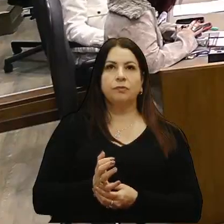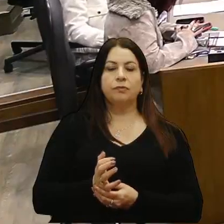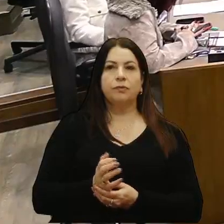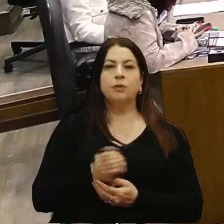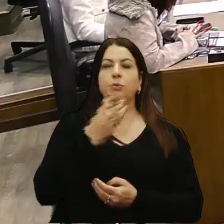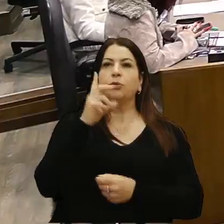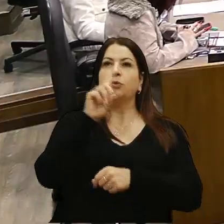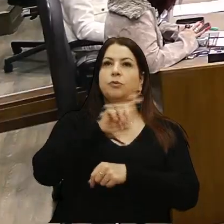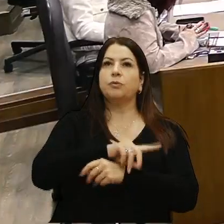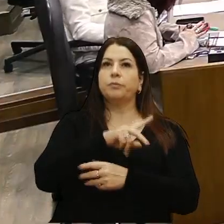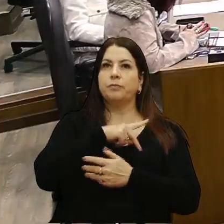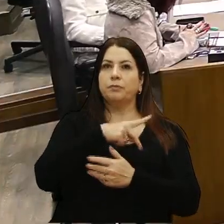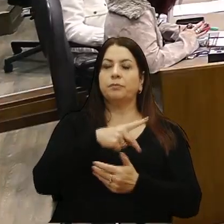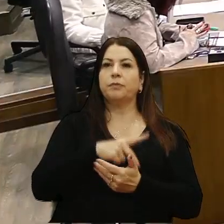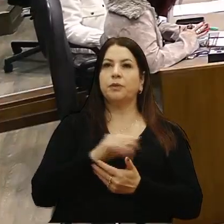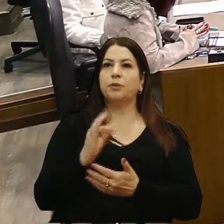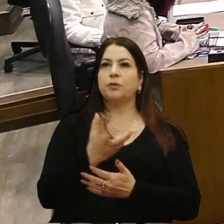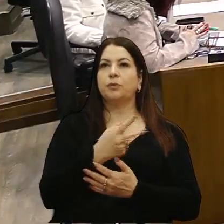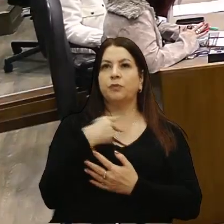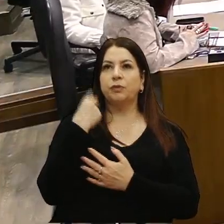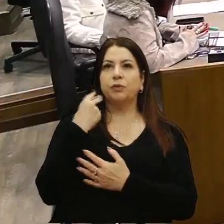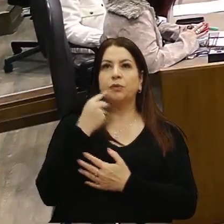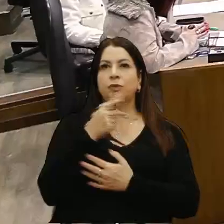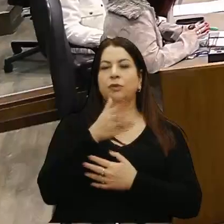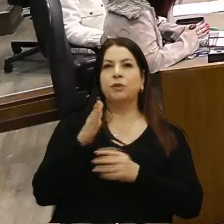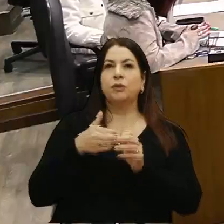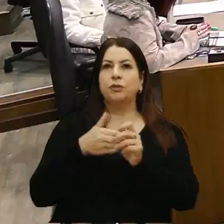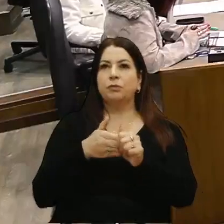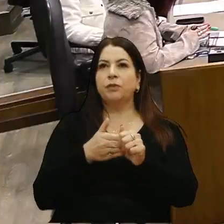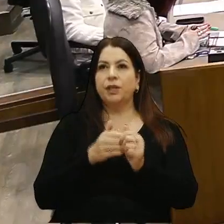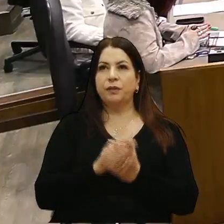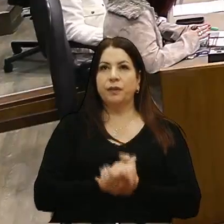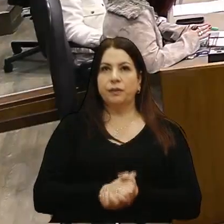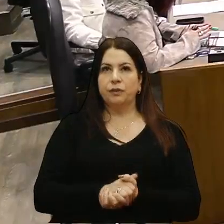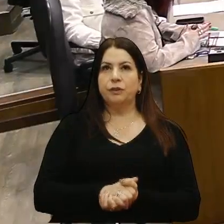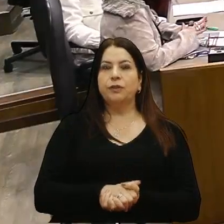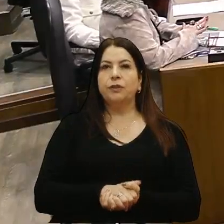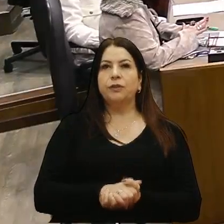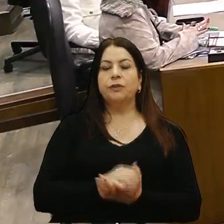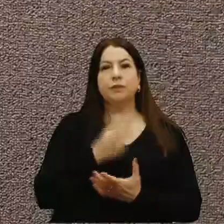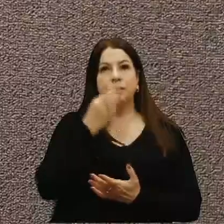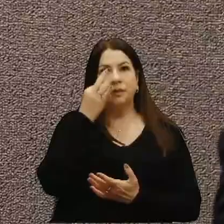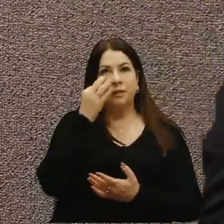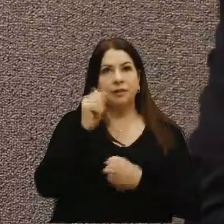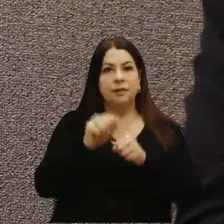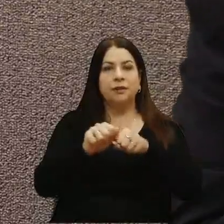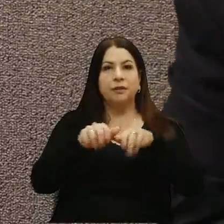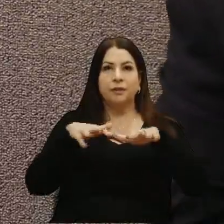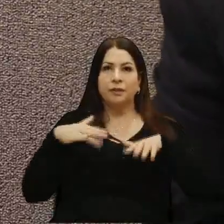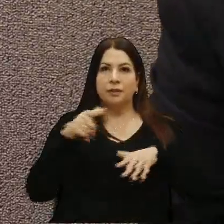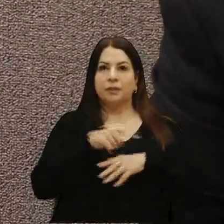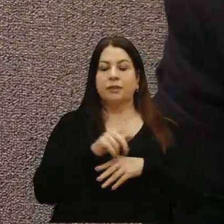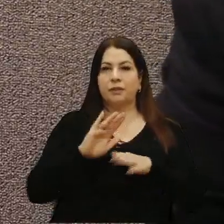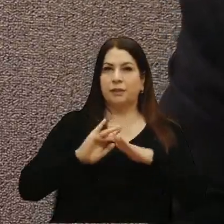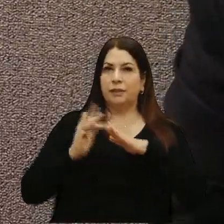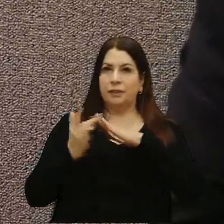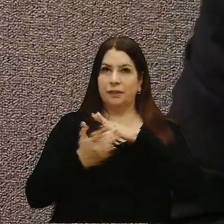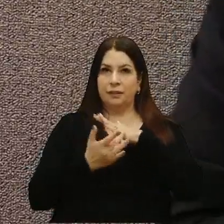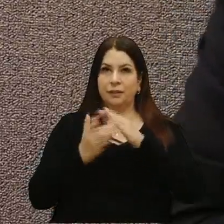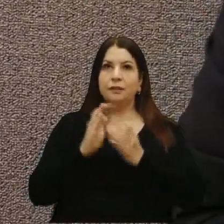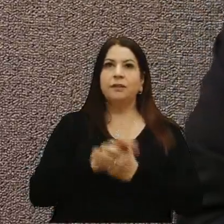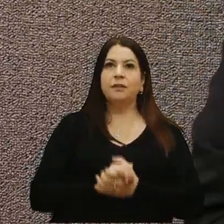Bom dia, senhor presidente, nobres pares, todos que nos acompanham aqui presencialmente no plenário, nas redes